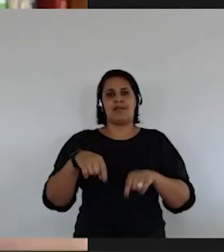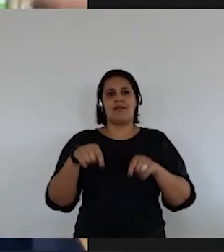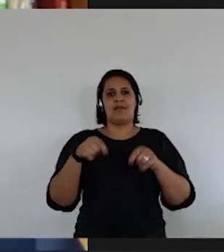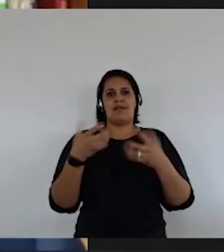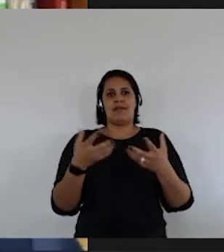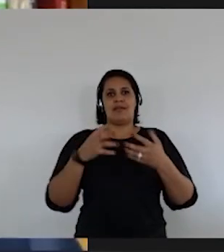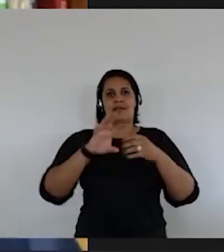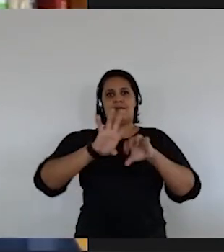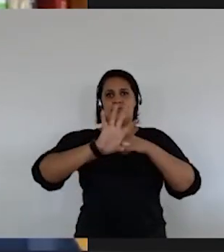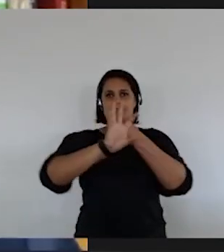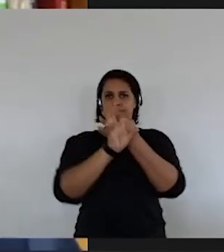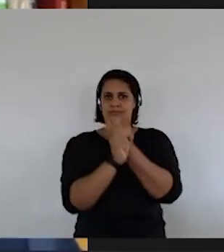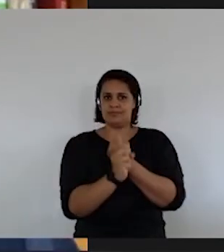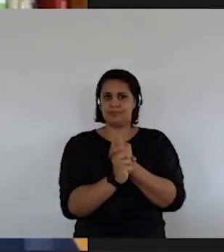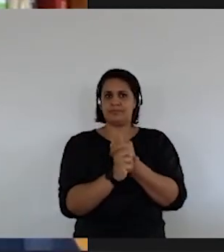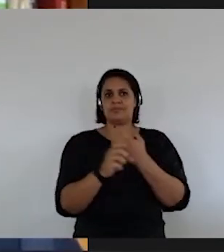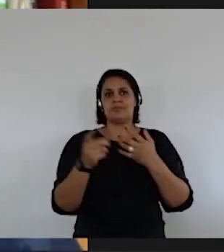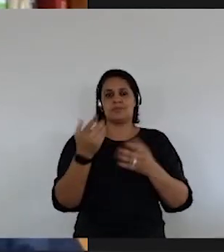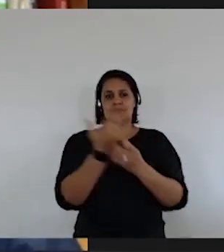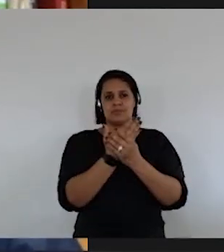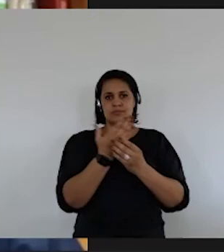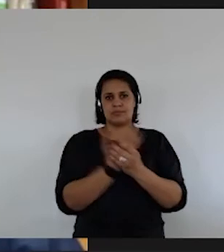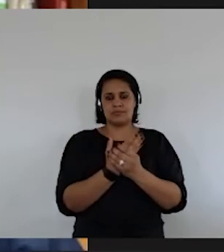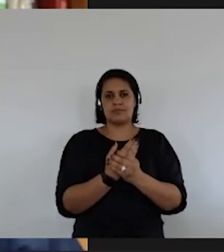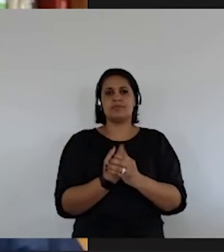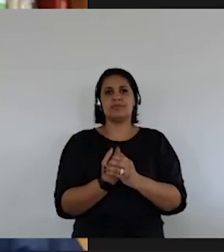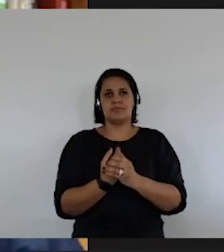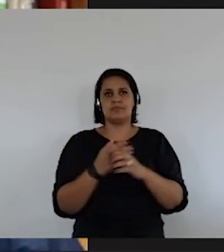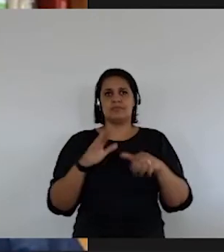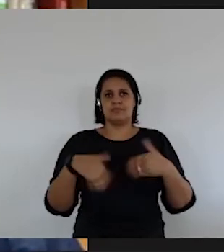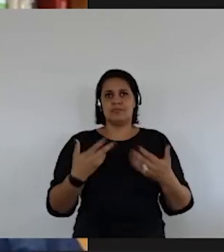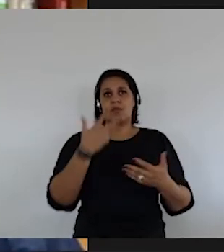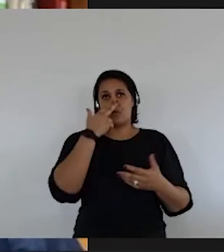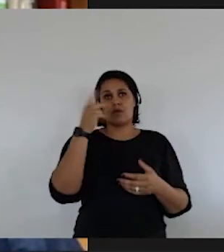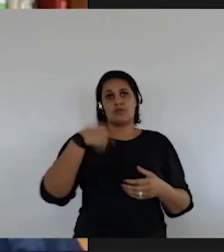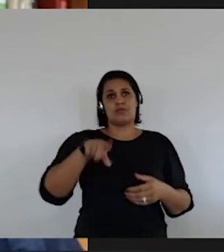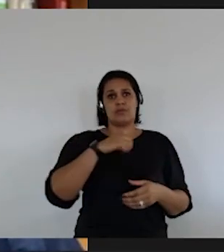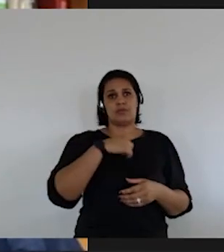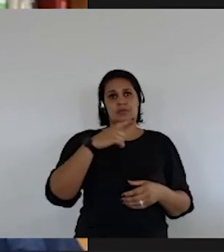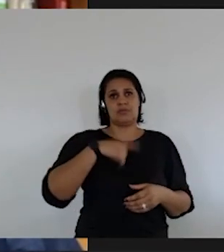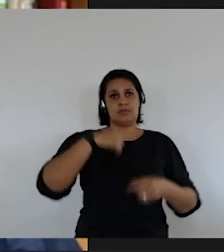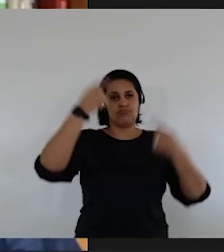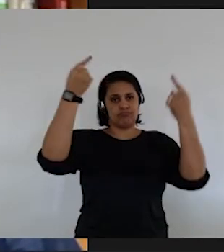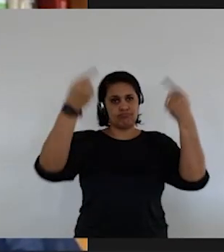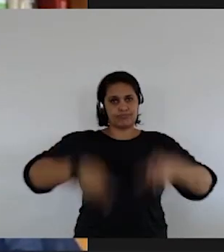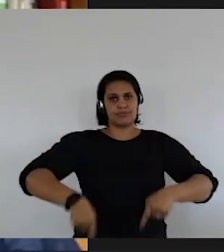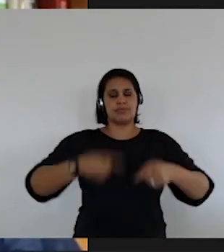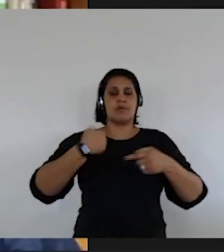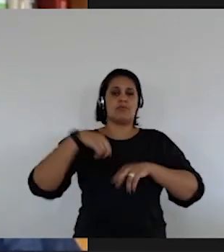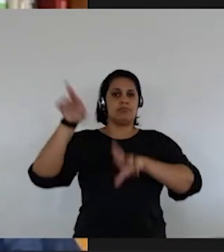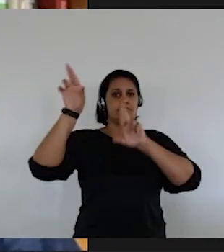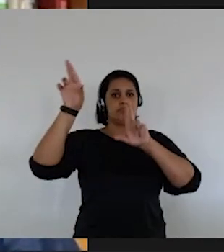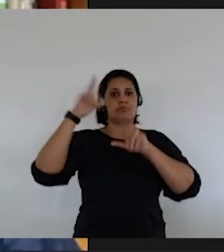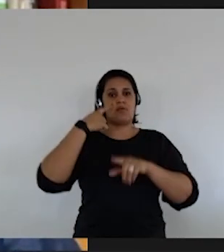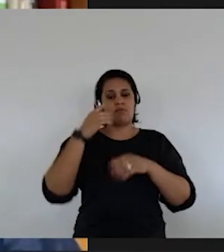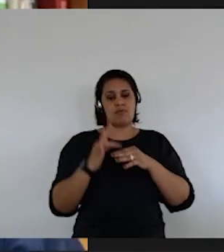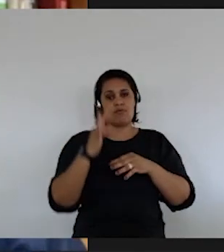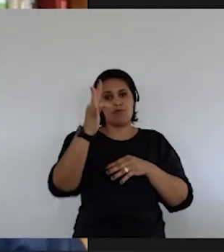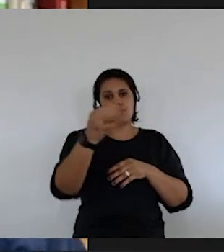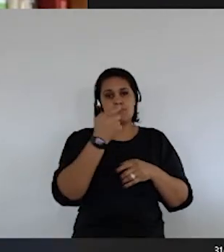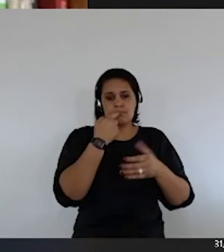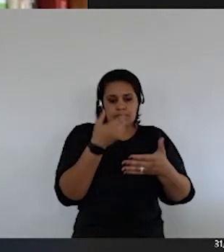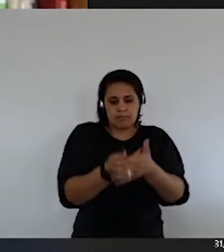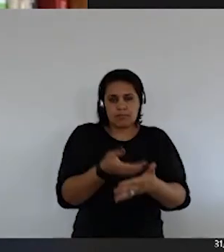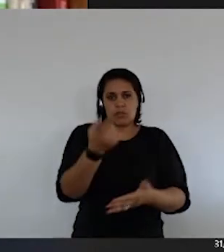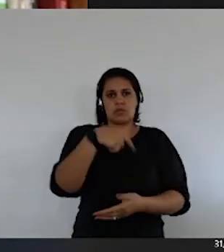diria multidisciplinar do processo. Então, eu acho que temos um desafio e a minha esperança é que, num futuro próximo, tenhamos